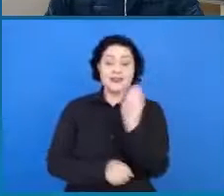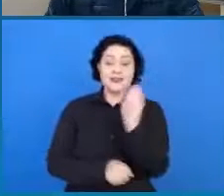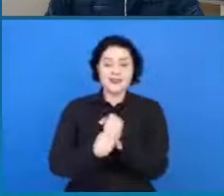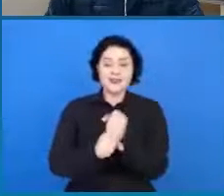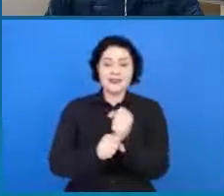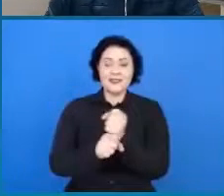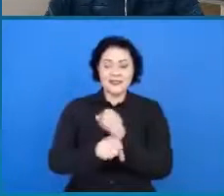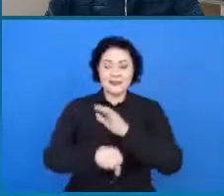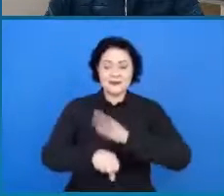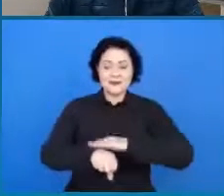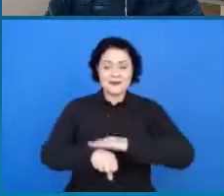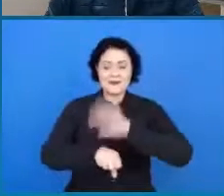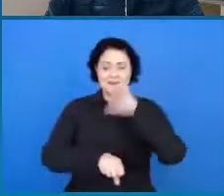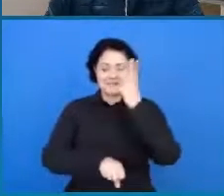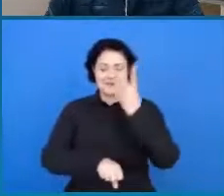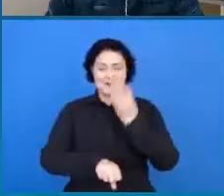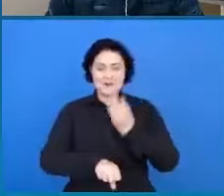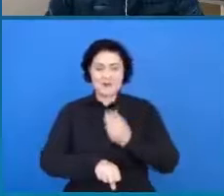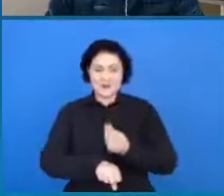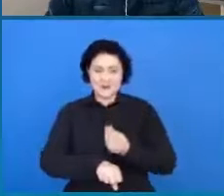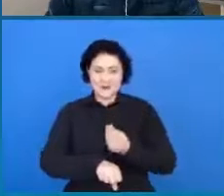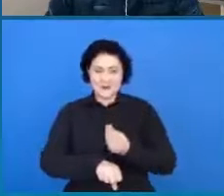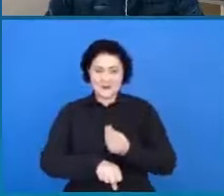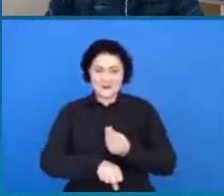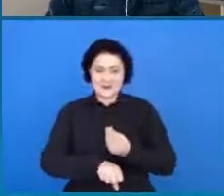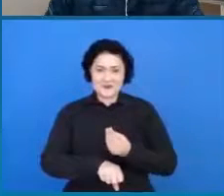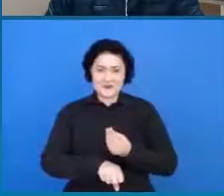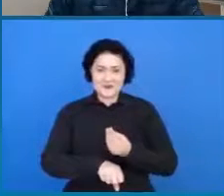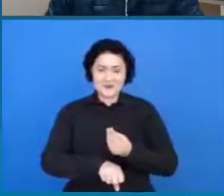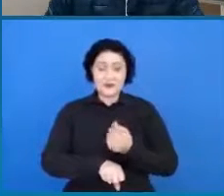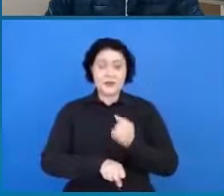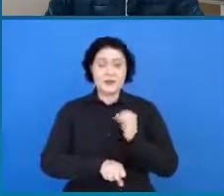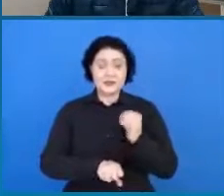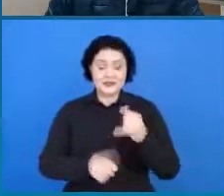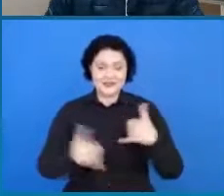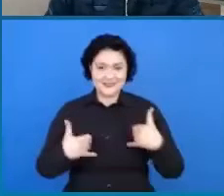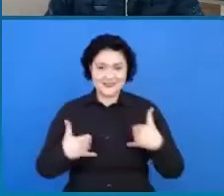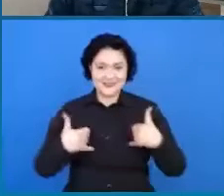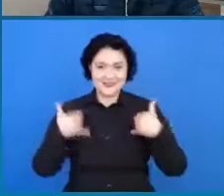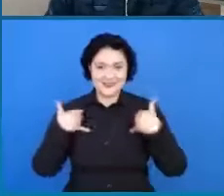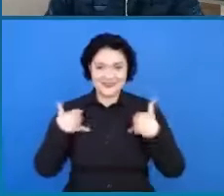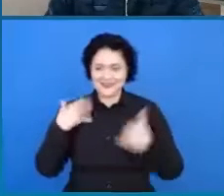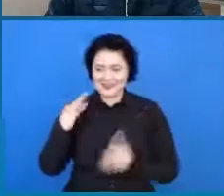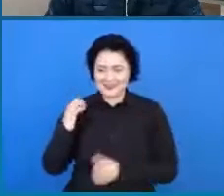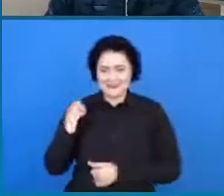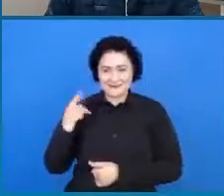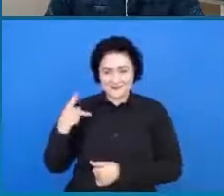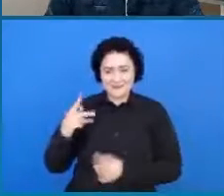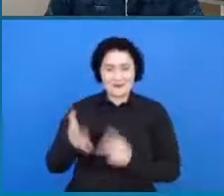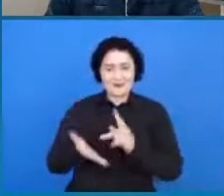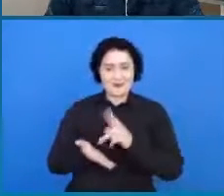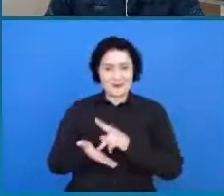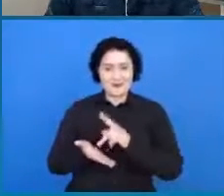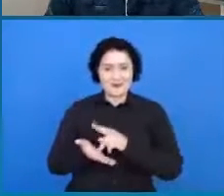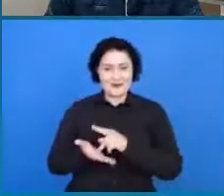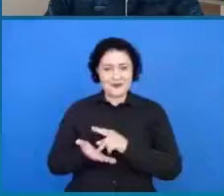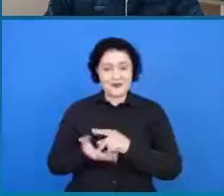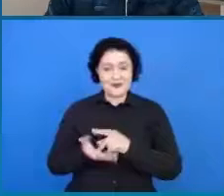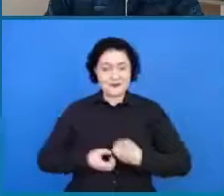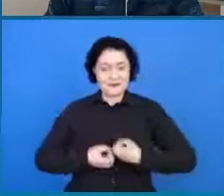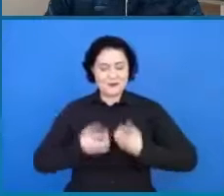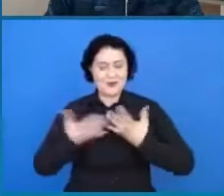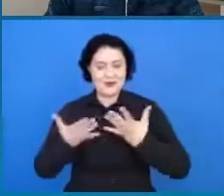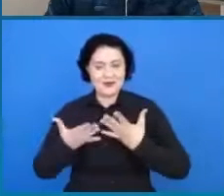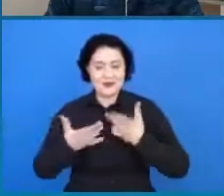do Momento Espírita qualquer um que aniversaria na Federação ganha uma